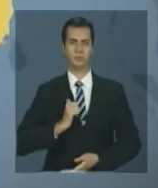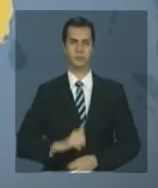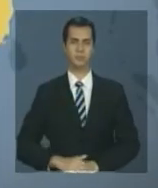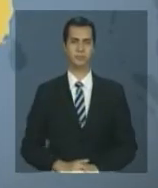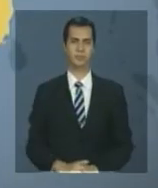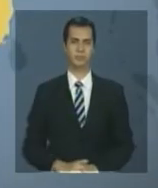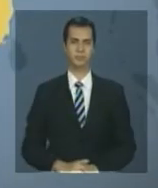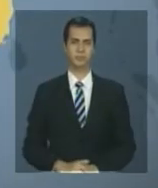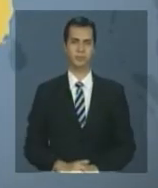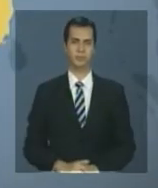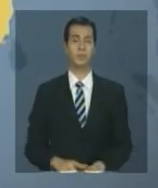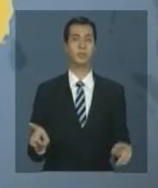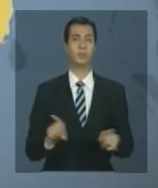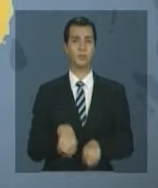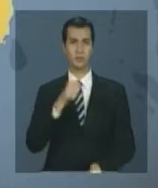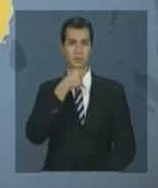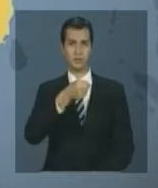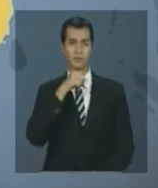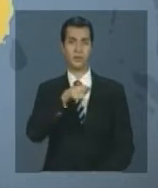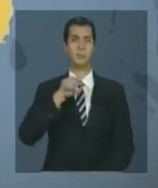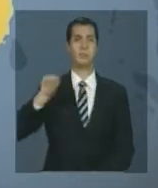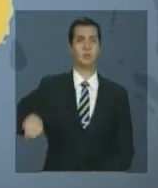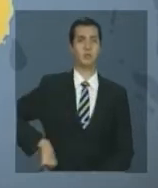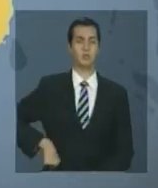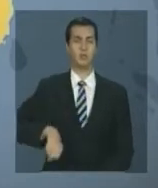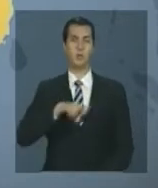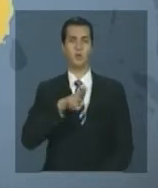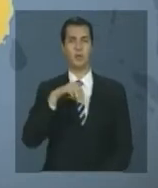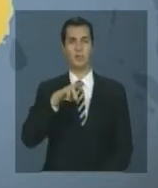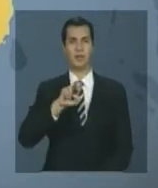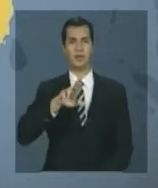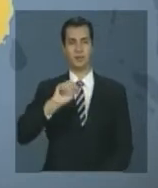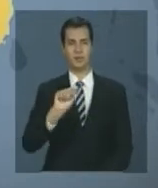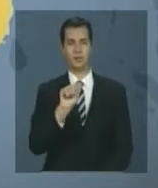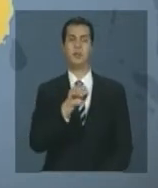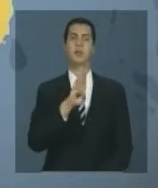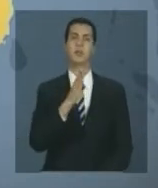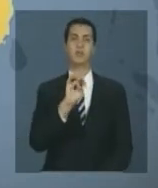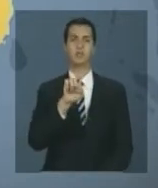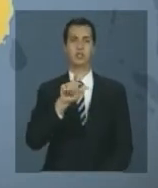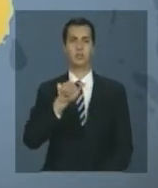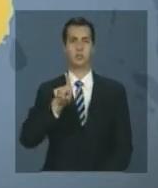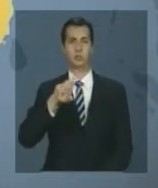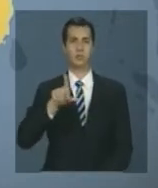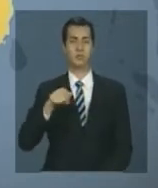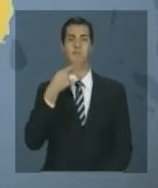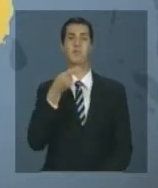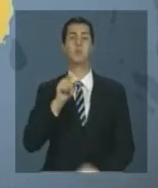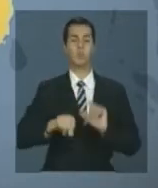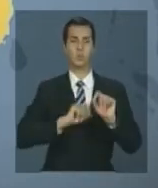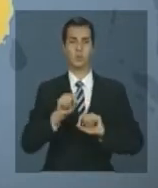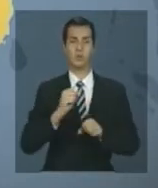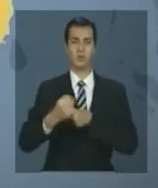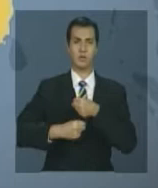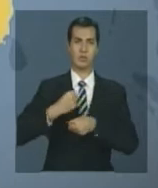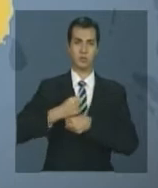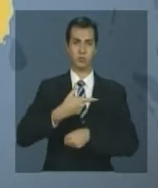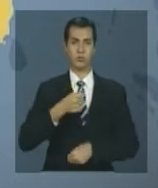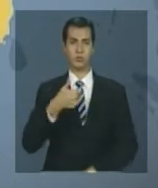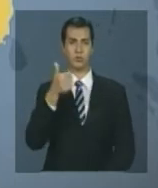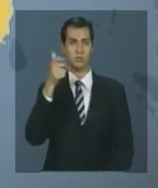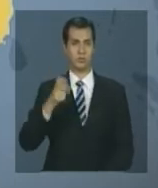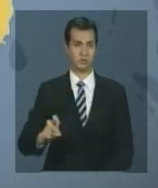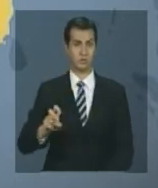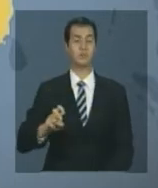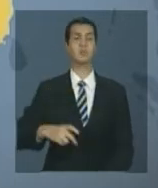em entrevista no Itamaraty, a embaixadora Maria Edileuza Fontenelle Reis disse que em 2015 as transações comerciais entre